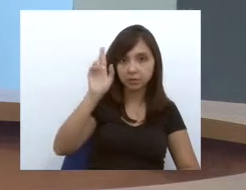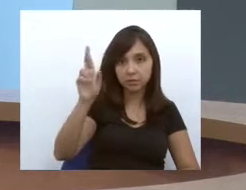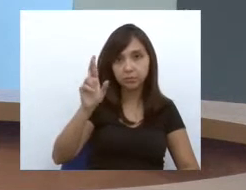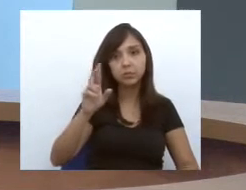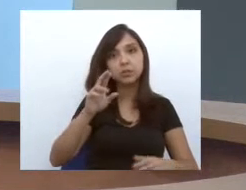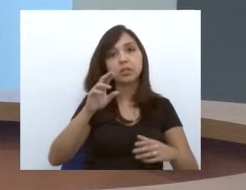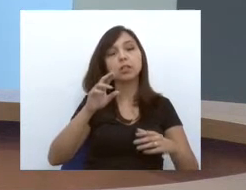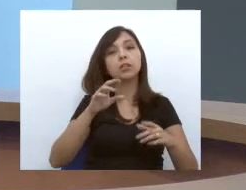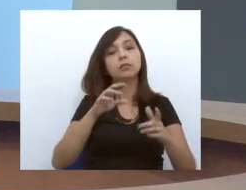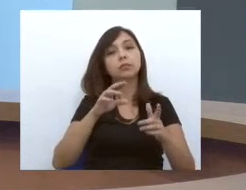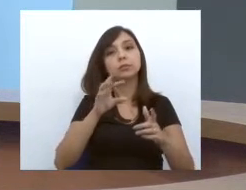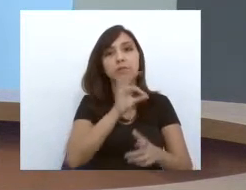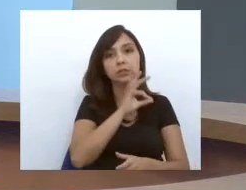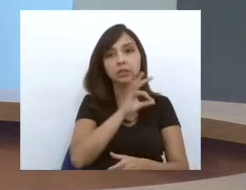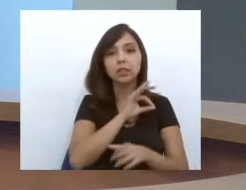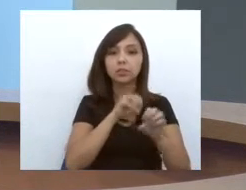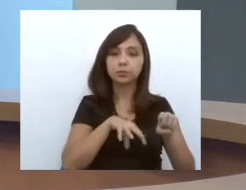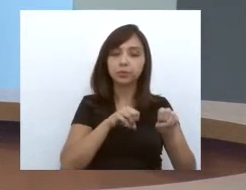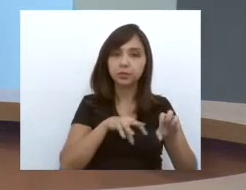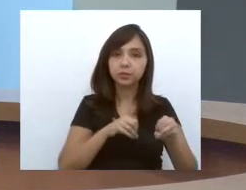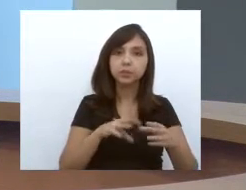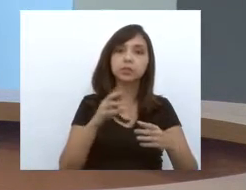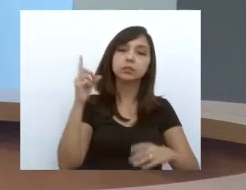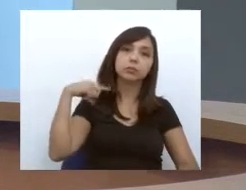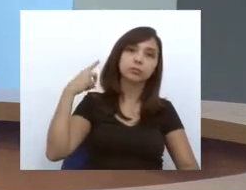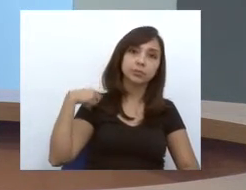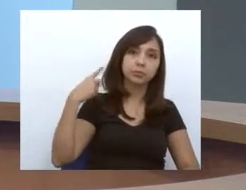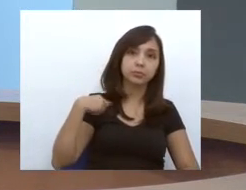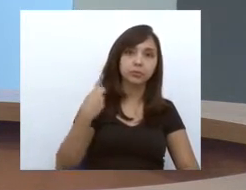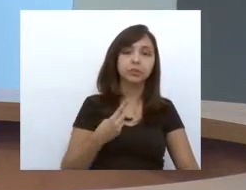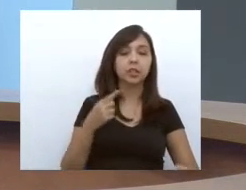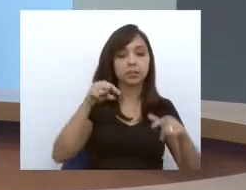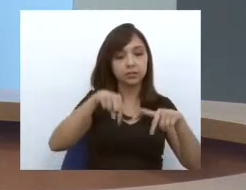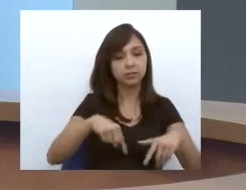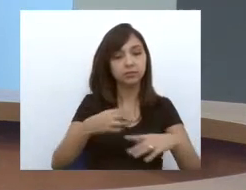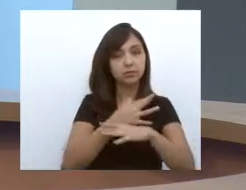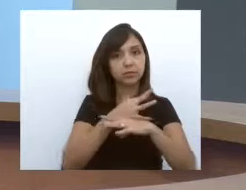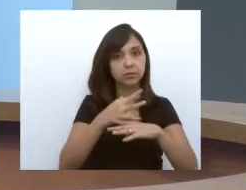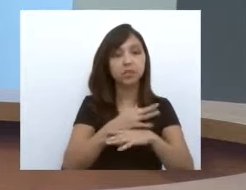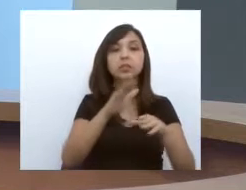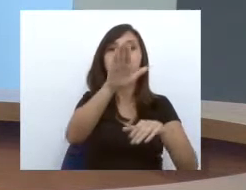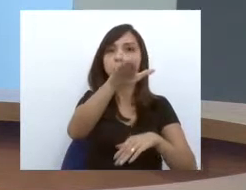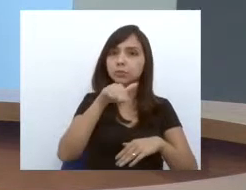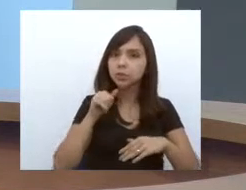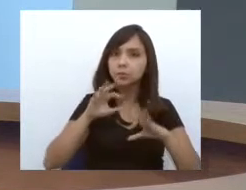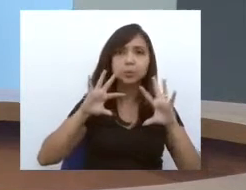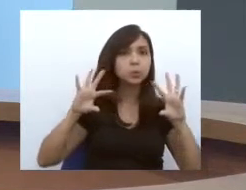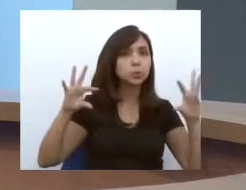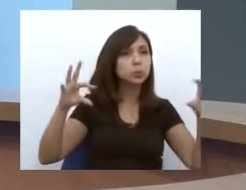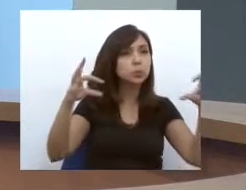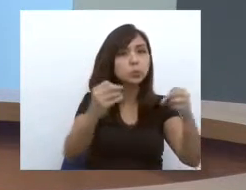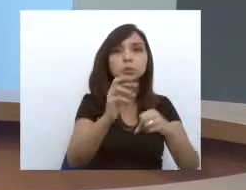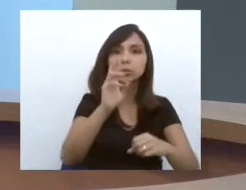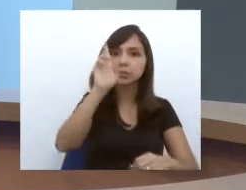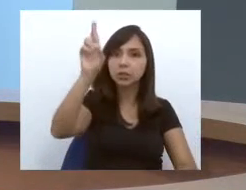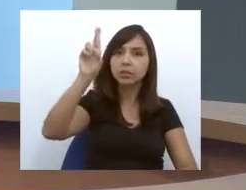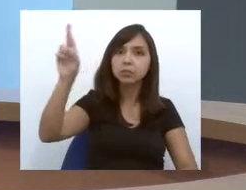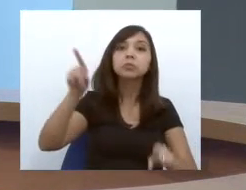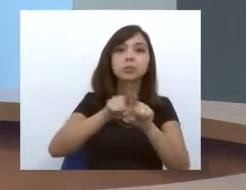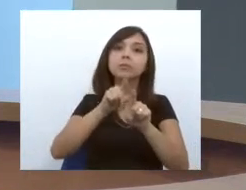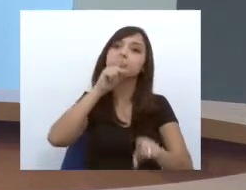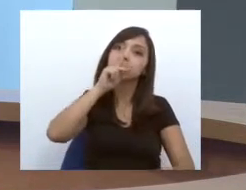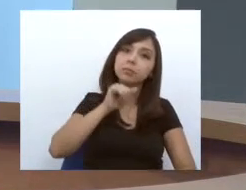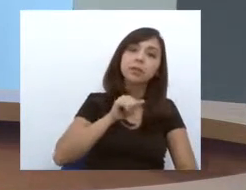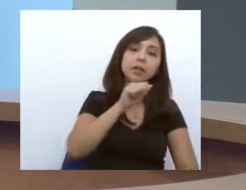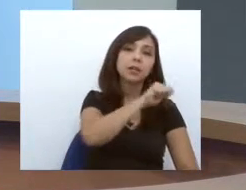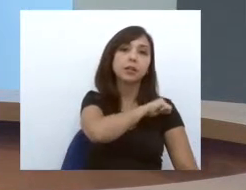de ensino, os deputados estaduais da nossa cidade, porque eles têm que participar disso também. Chamaremos todos os atores, inclusive pais e